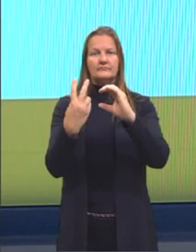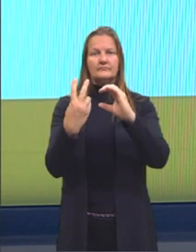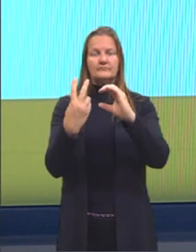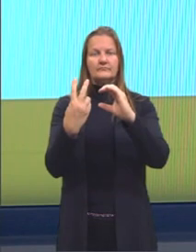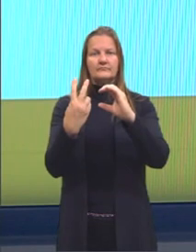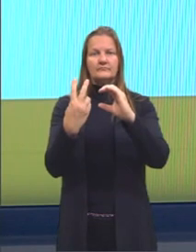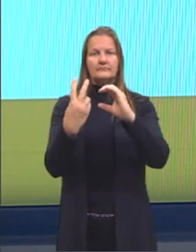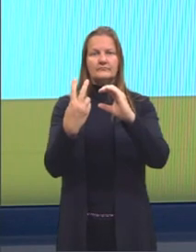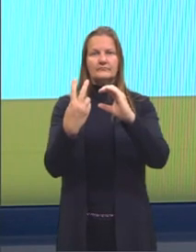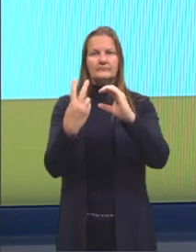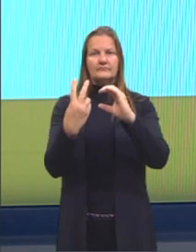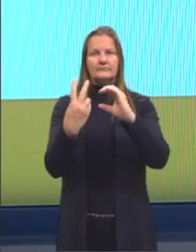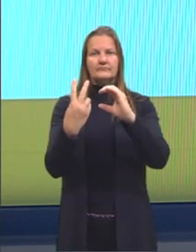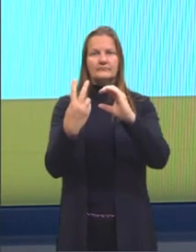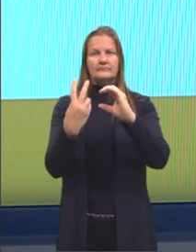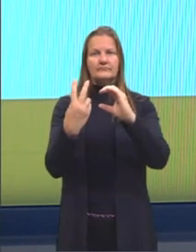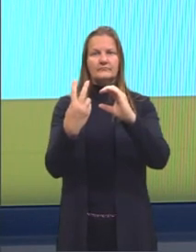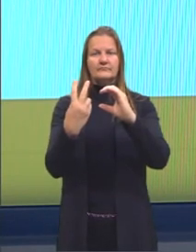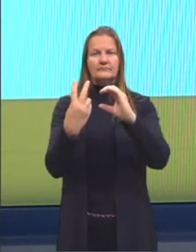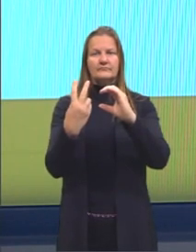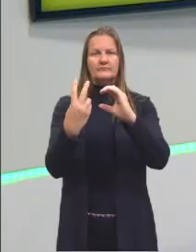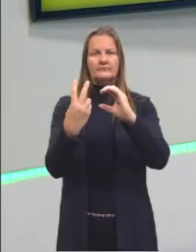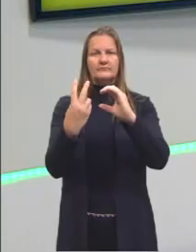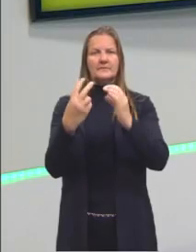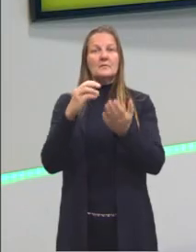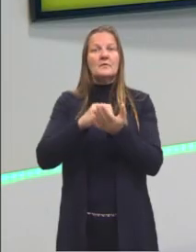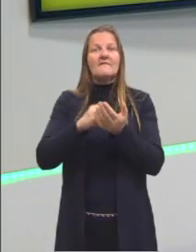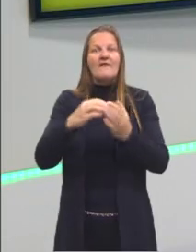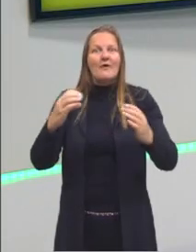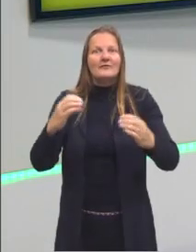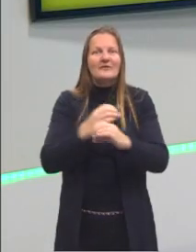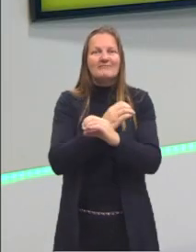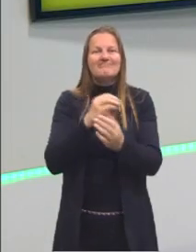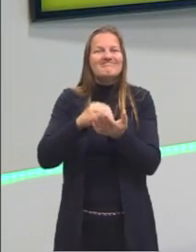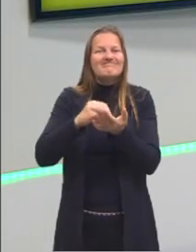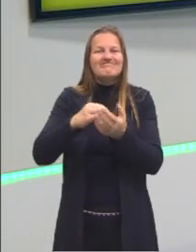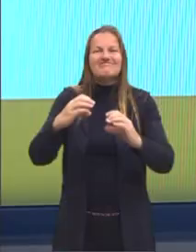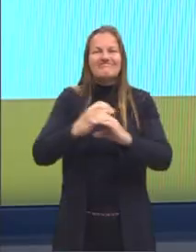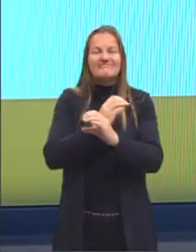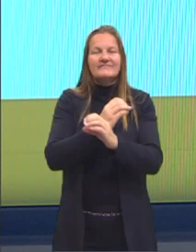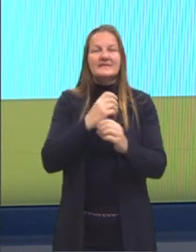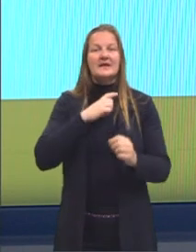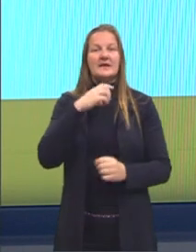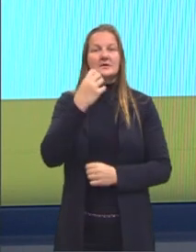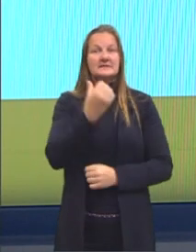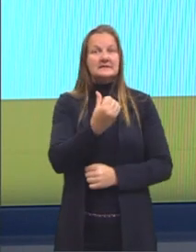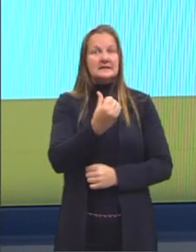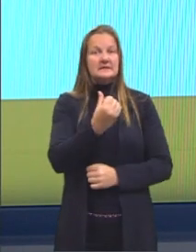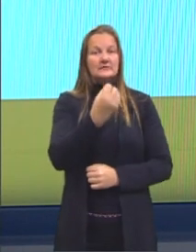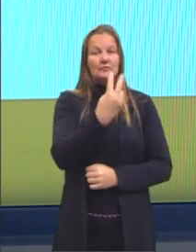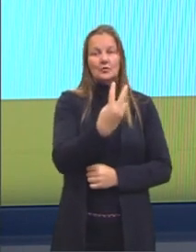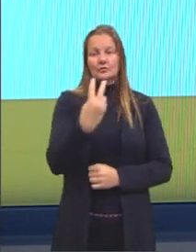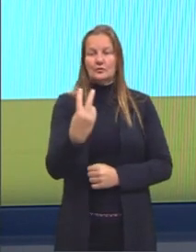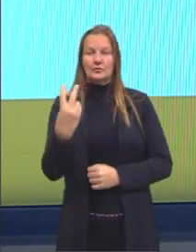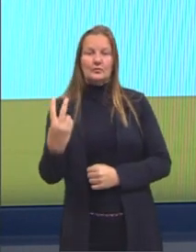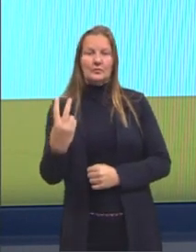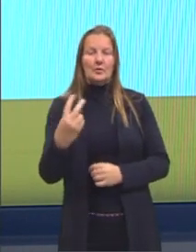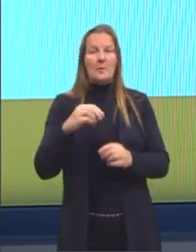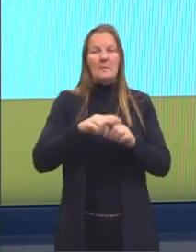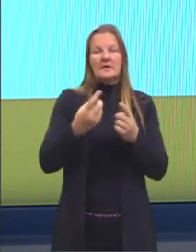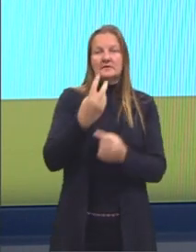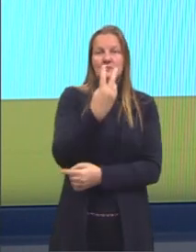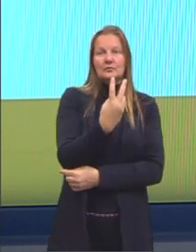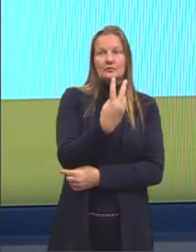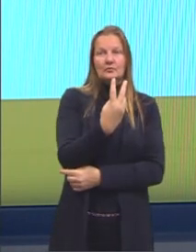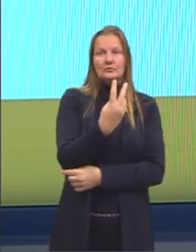certo do subnível P eles estão incompleto bom né já que ele tem capacidade de ter seis elétrons e